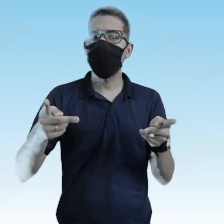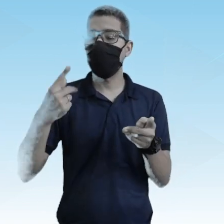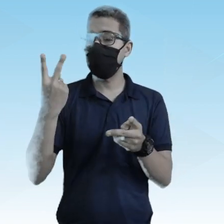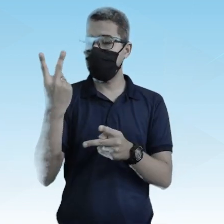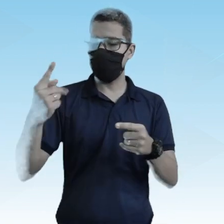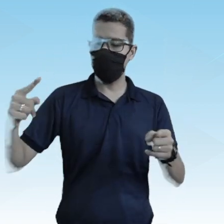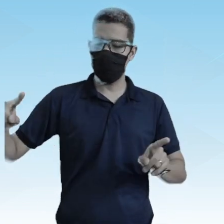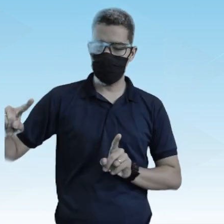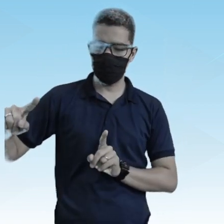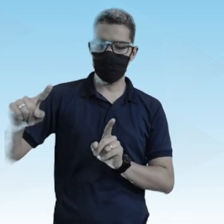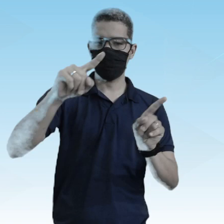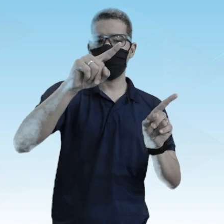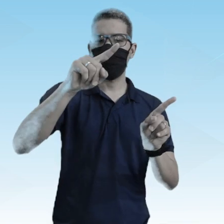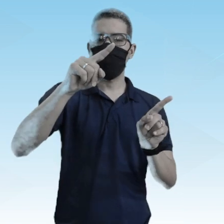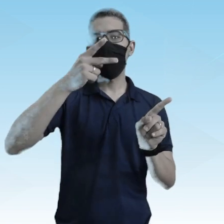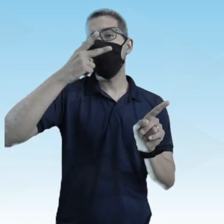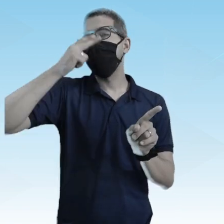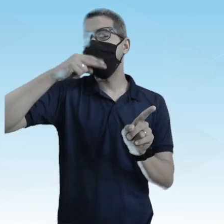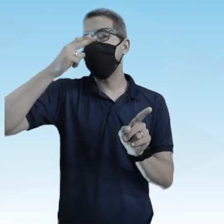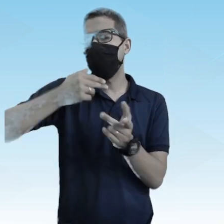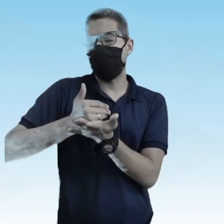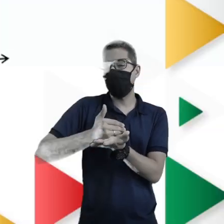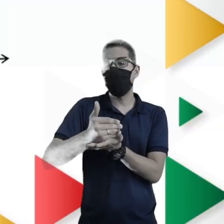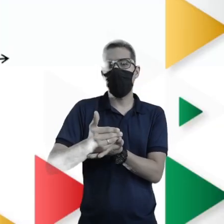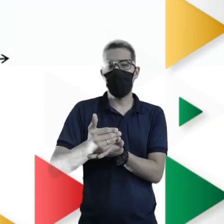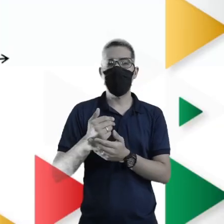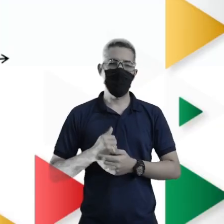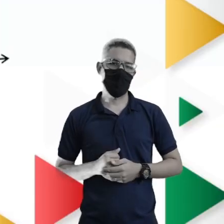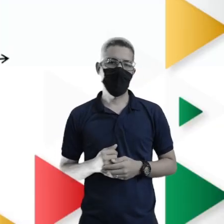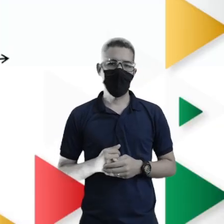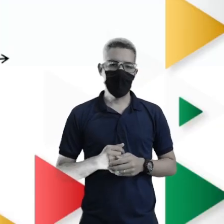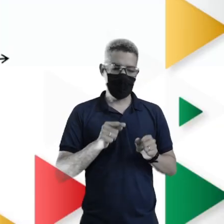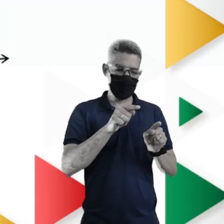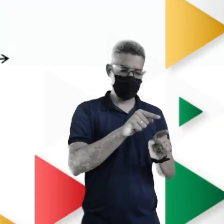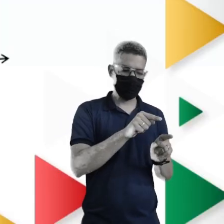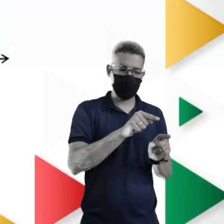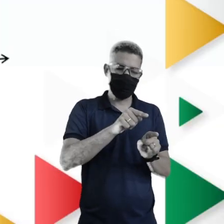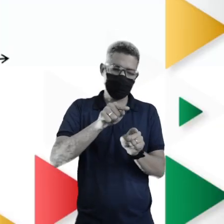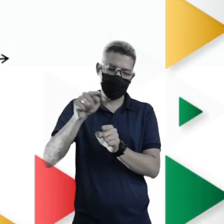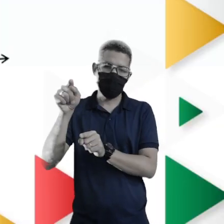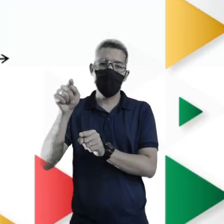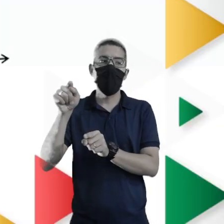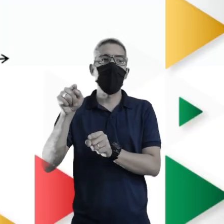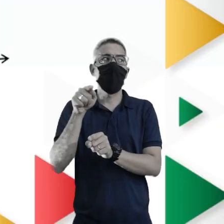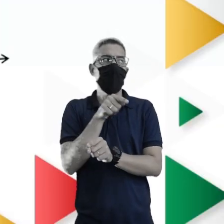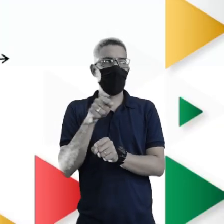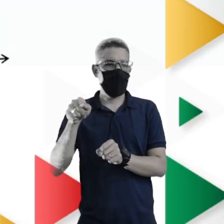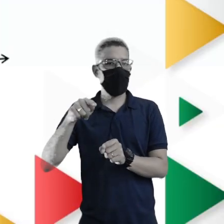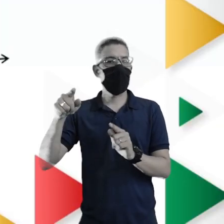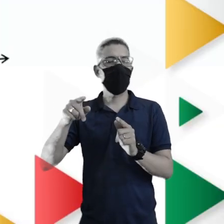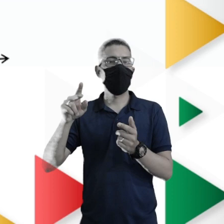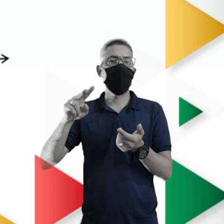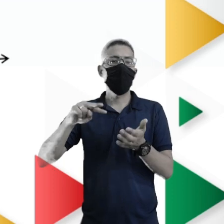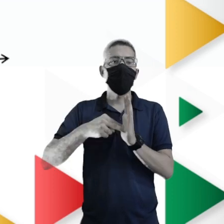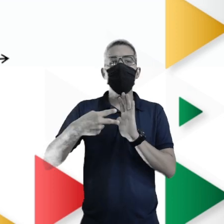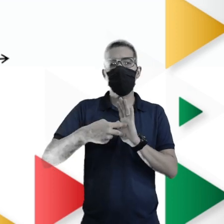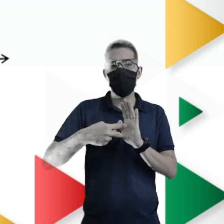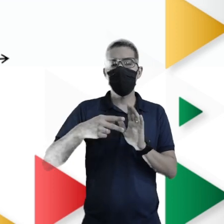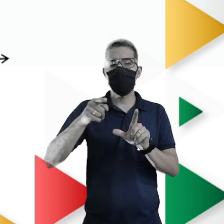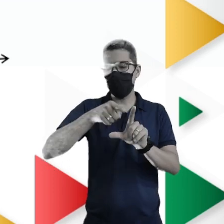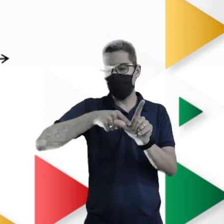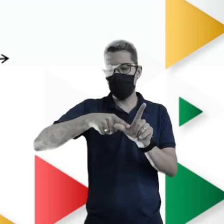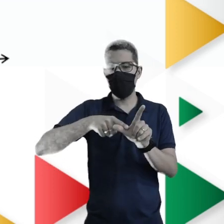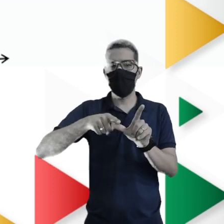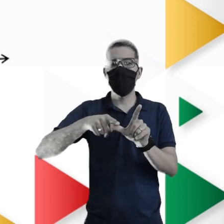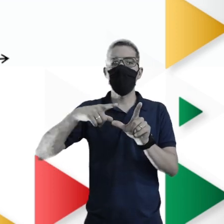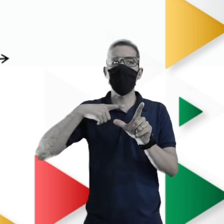semi-retas de mesma origem. Então, para esse autor, essa definição de ângulo, na verdade, né,